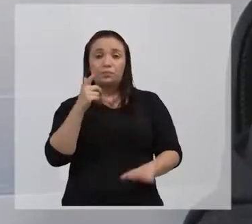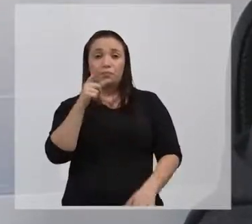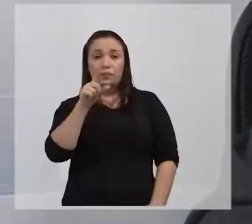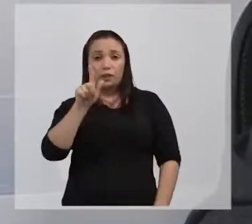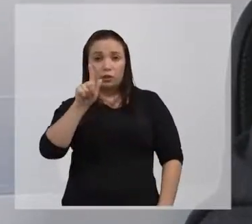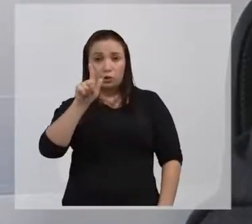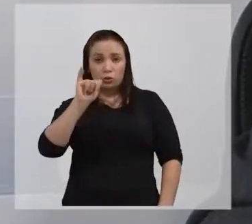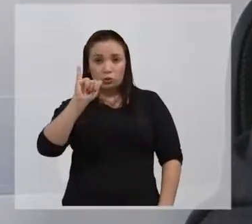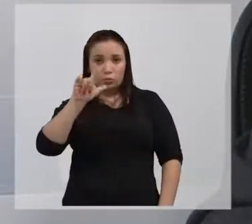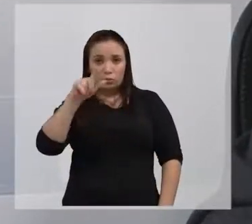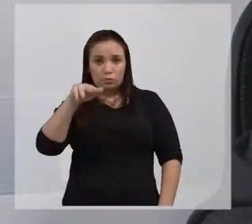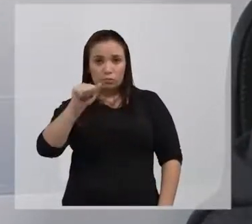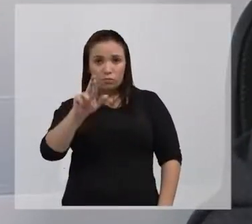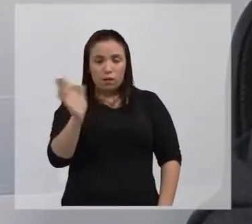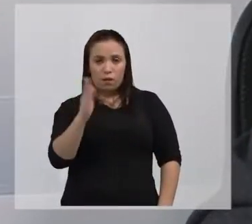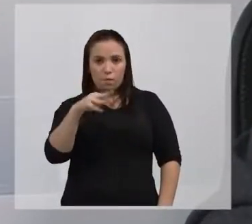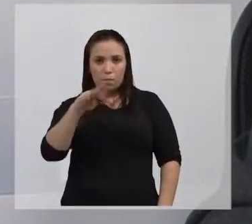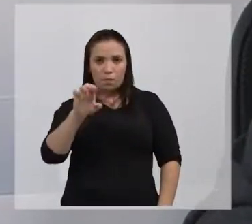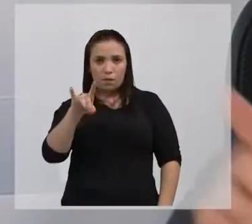Gilmar Mendes